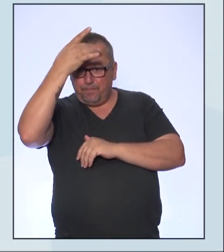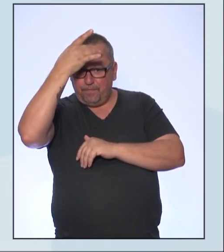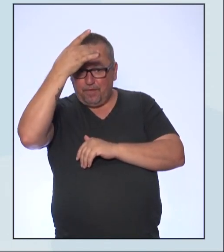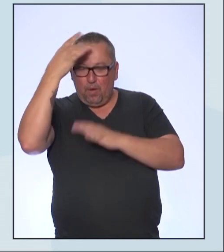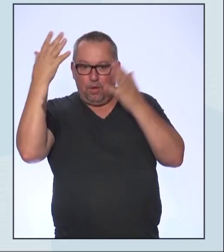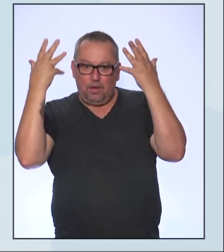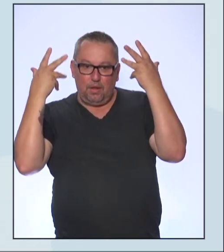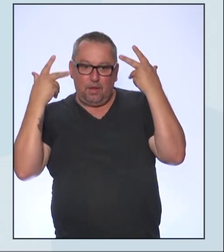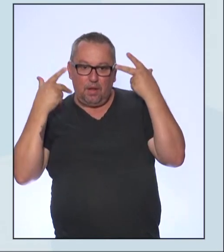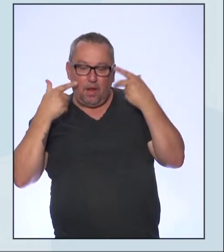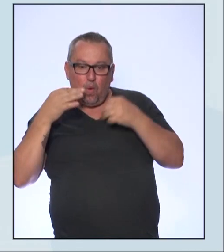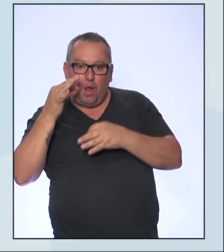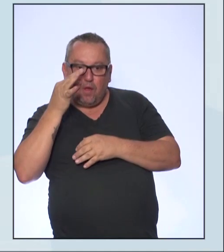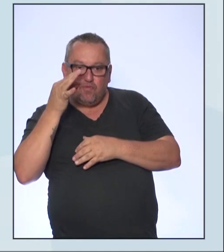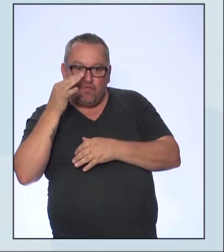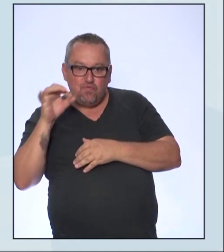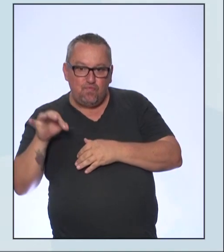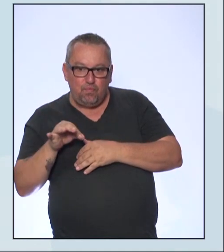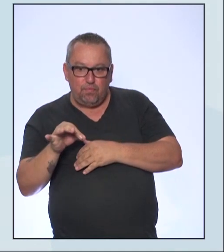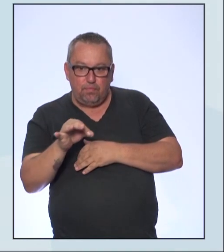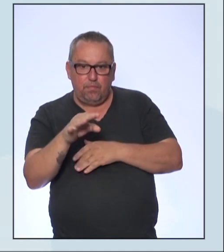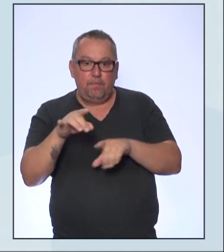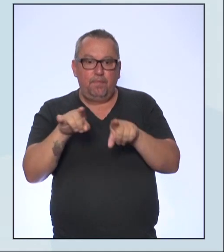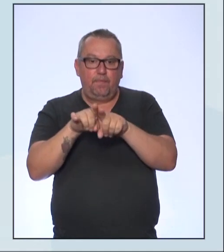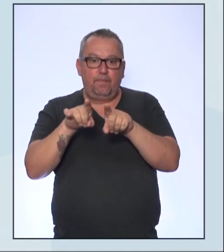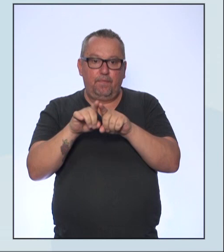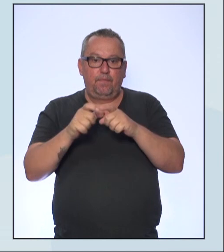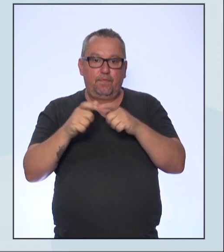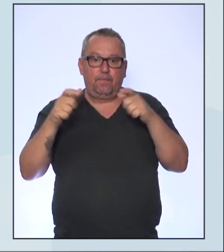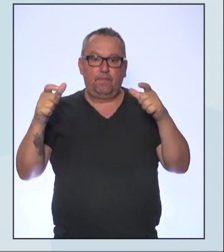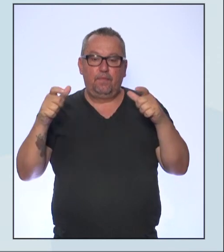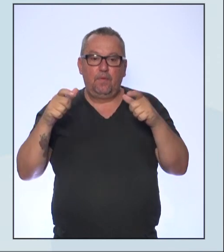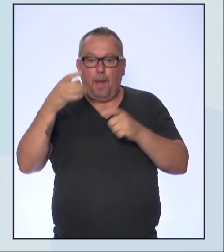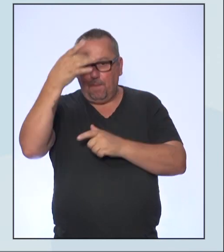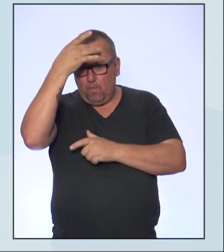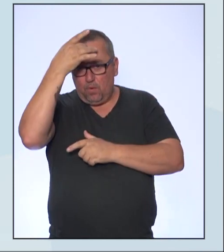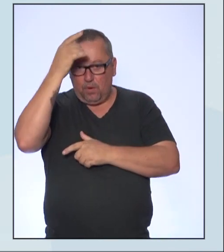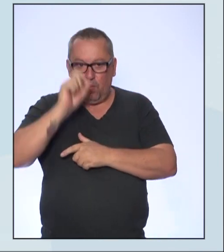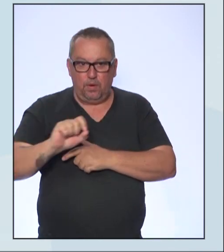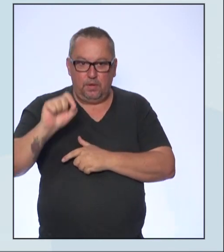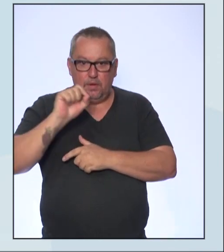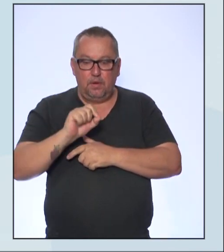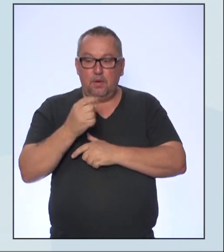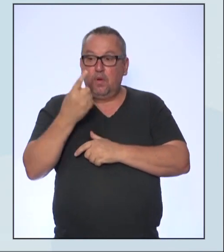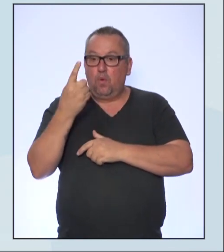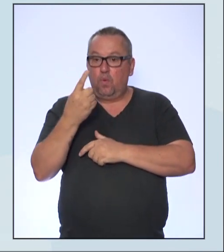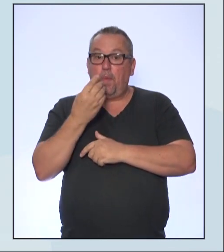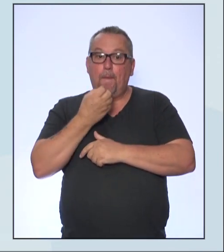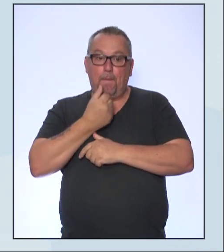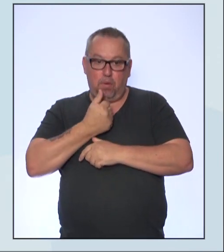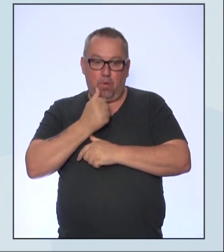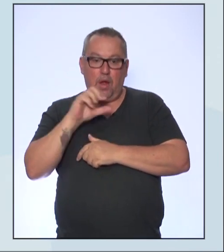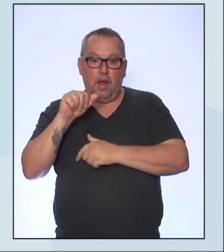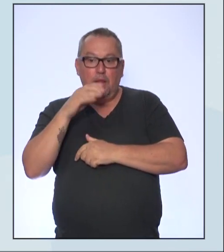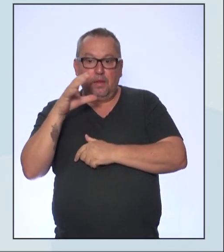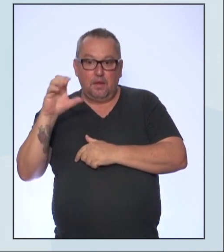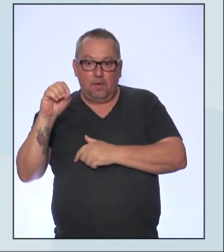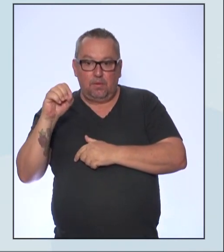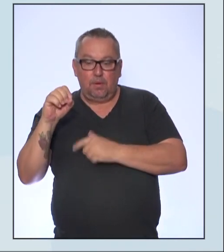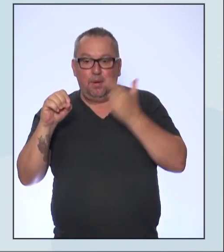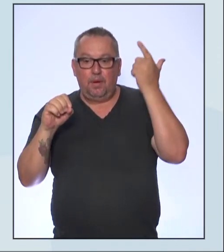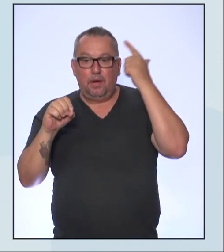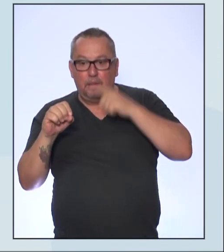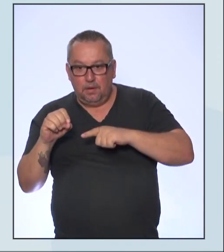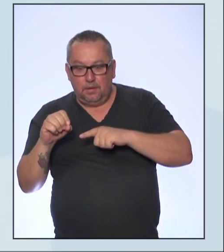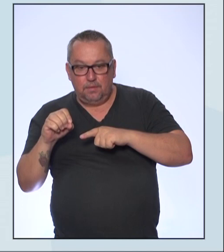Leão e o Ratinho. Voltando aqui, a moral da fábula é o seguinte: uma boa ação ganha outra. Eu gostaria que